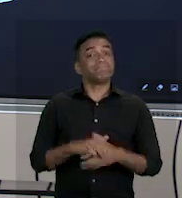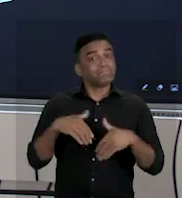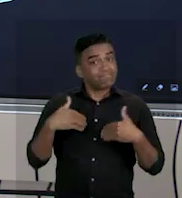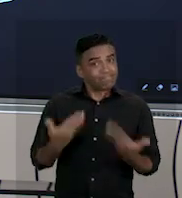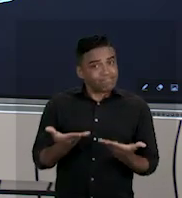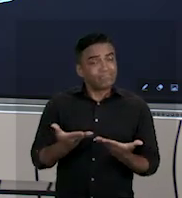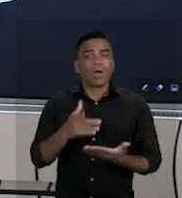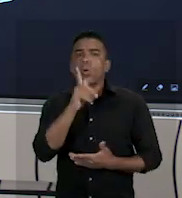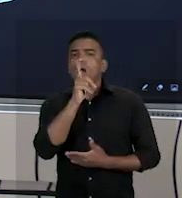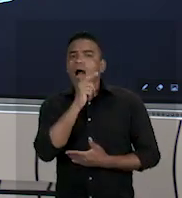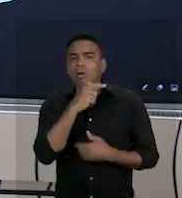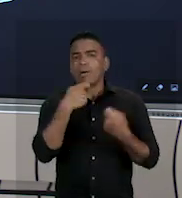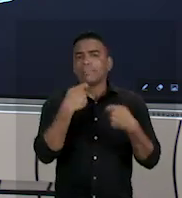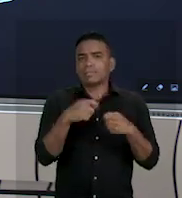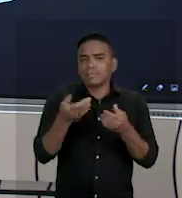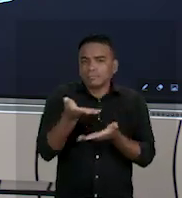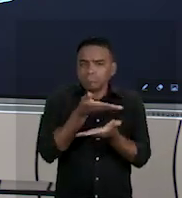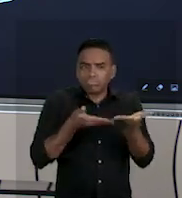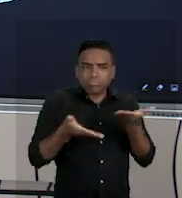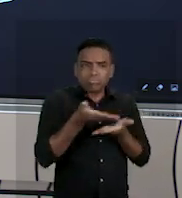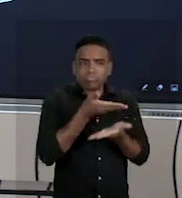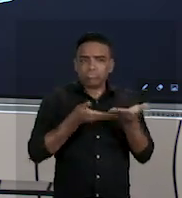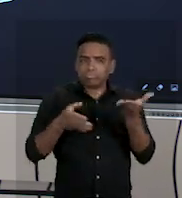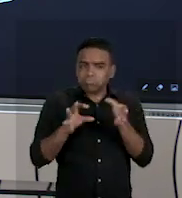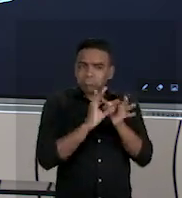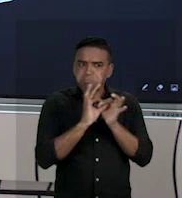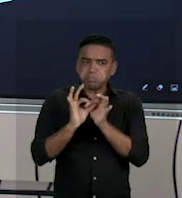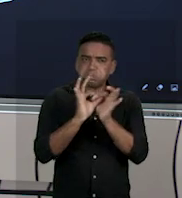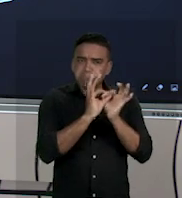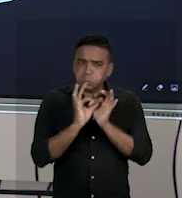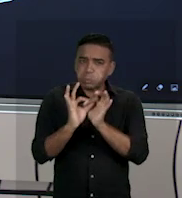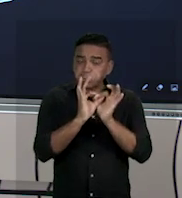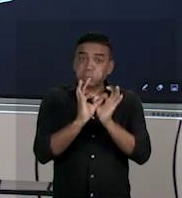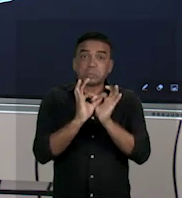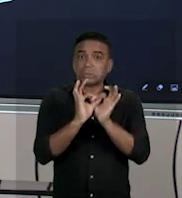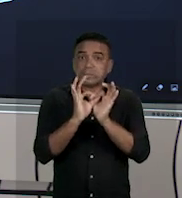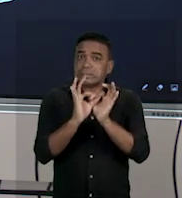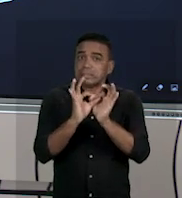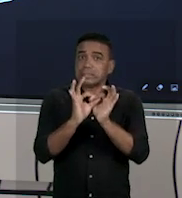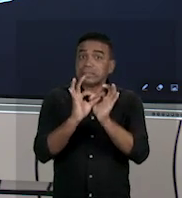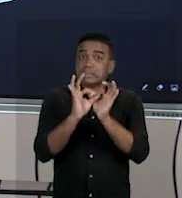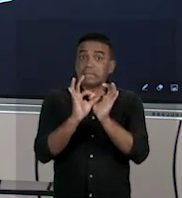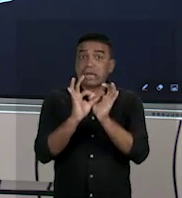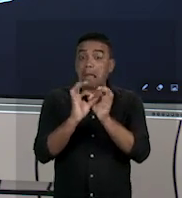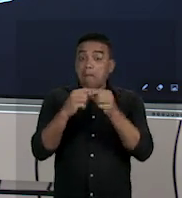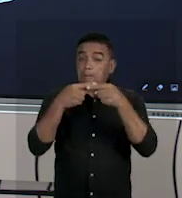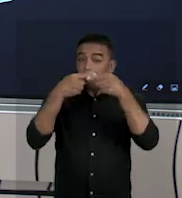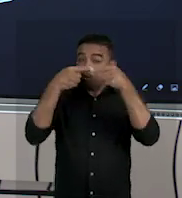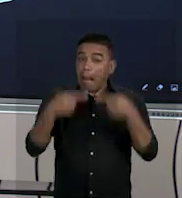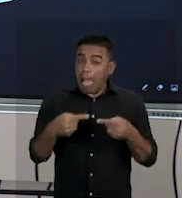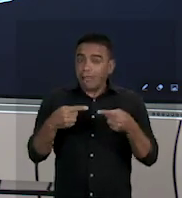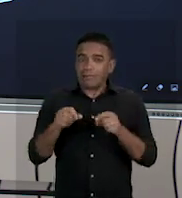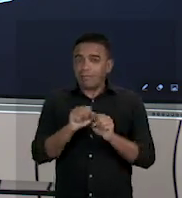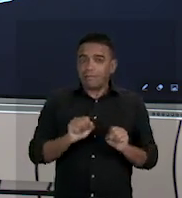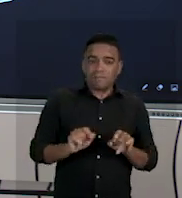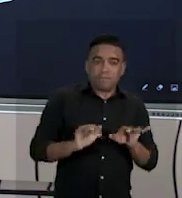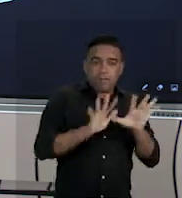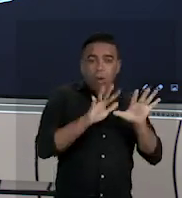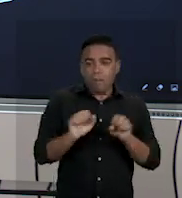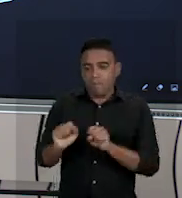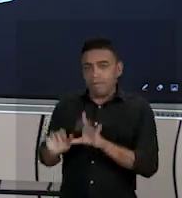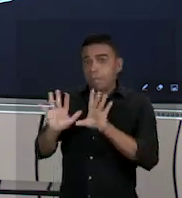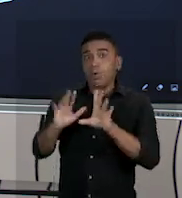Então, a água precisa interagir e essa interação não pode ter uma competição de vapor, ou seja, o